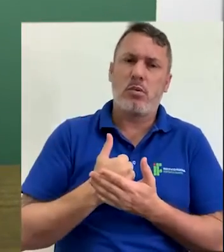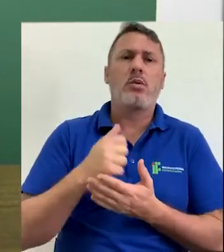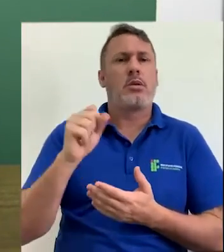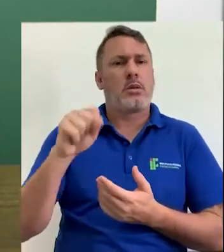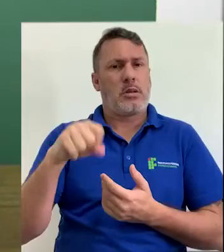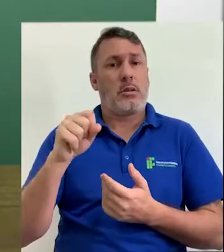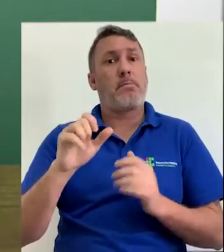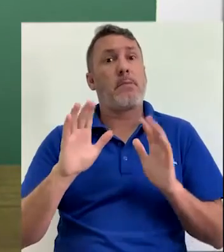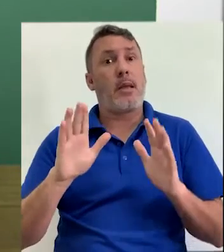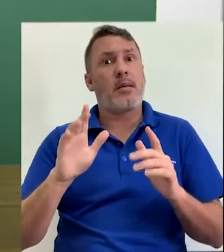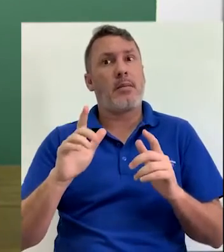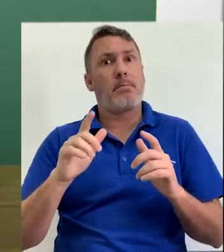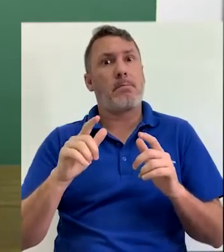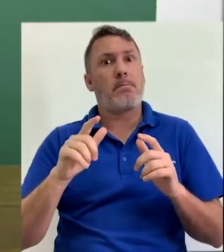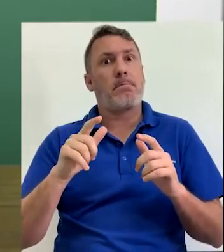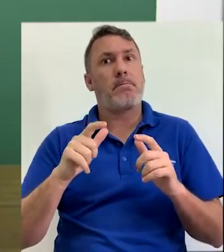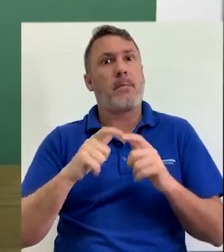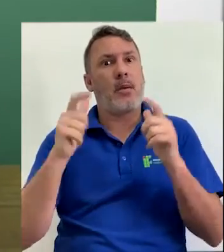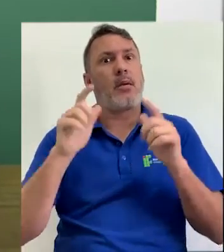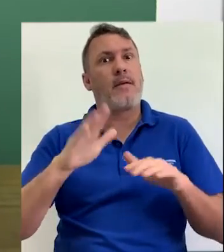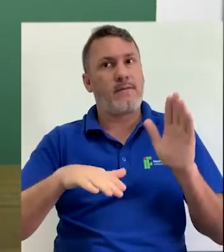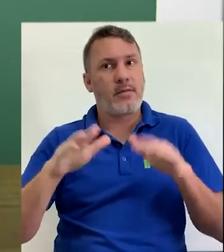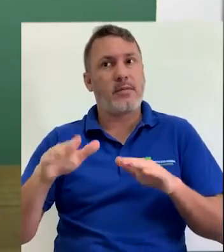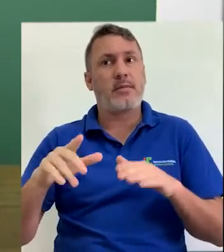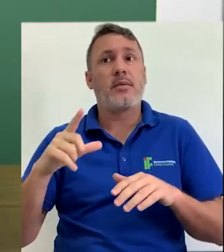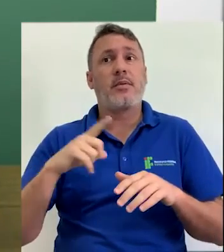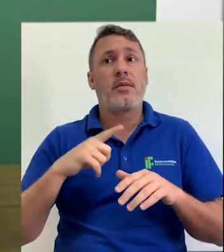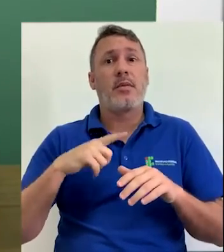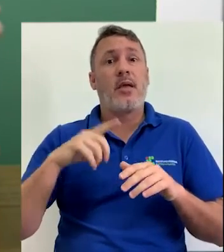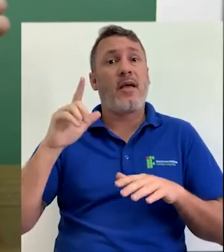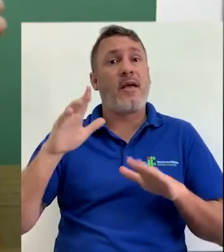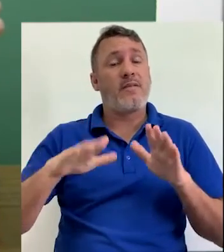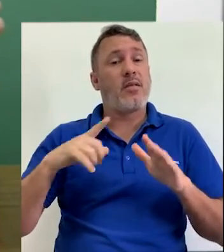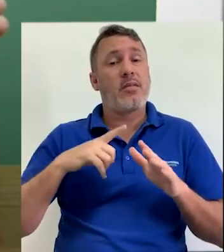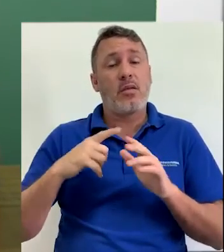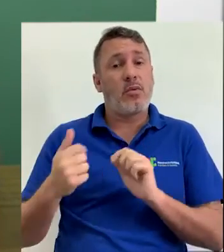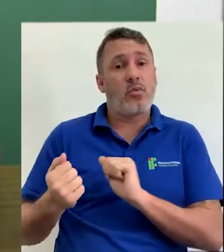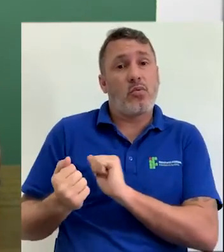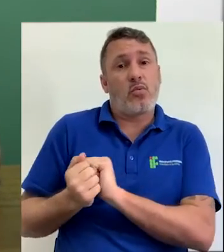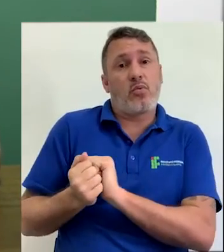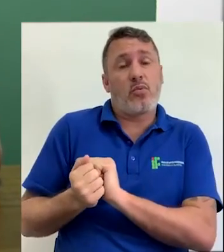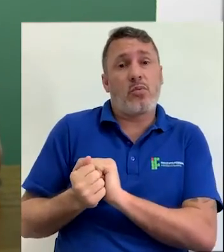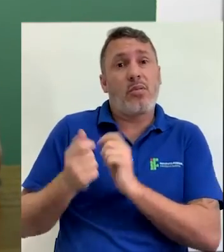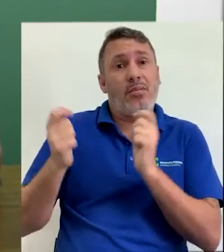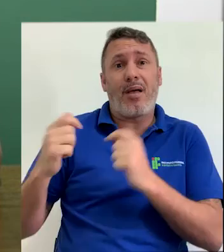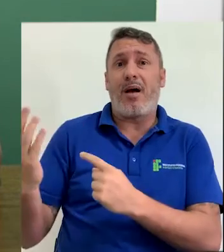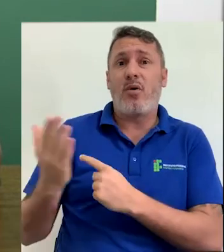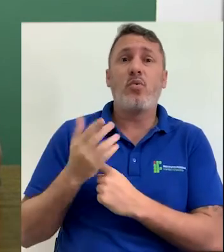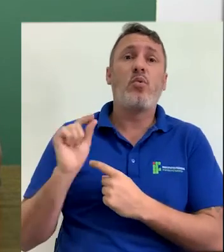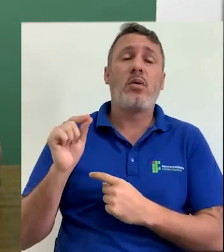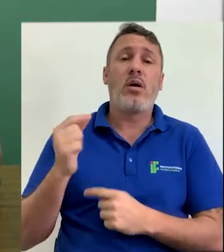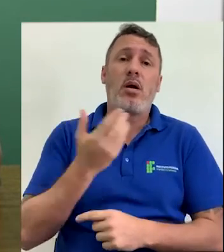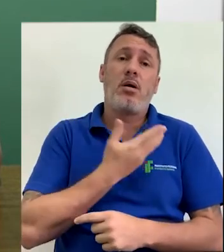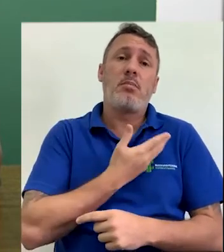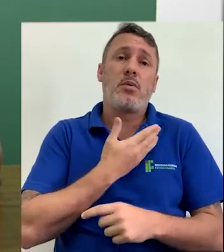Mas muitas vezes, repito, a solução está ali do nosso lado. Um colega de sala